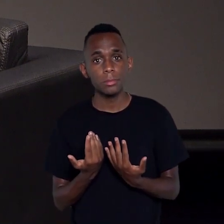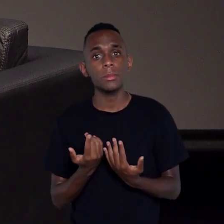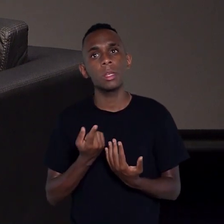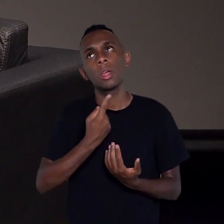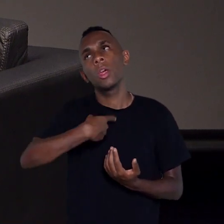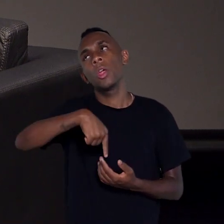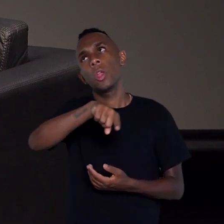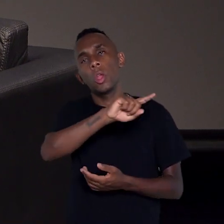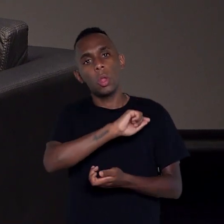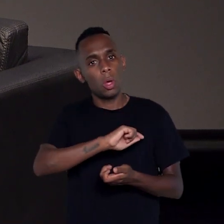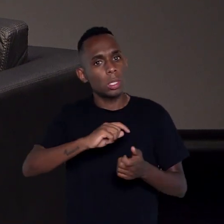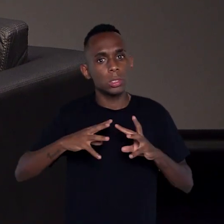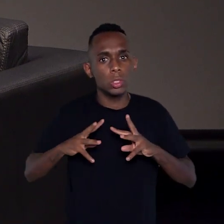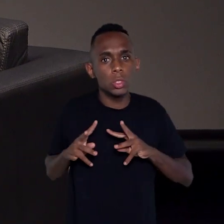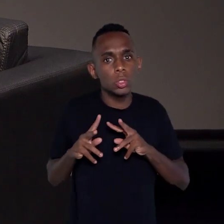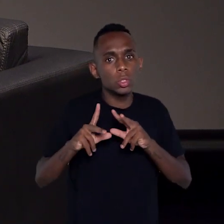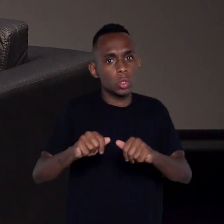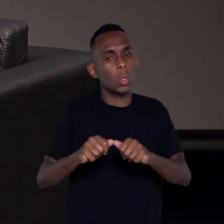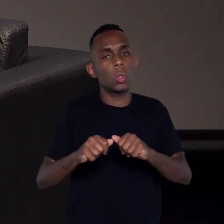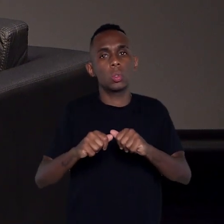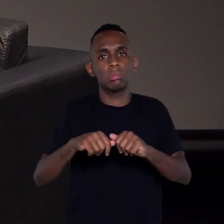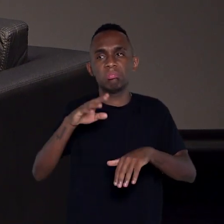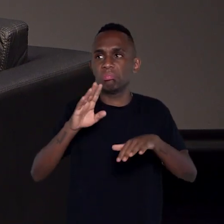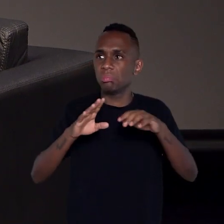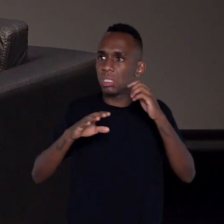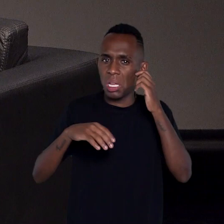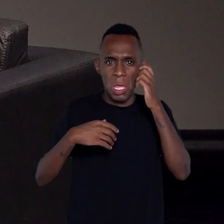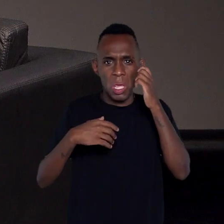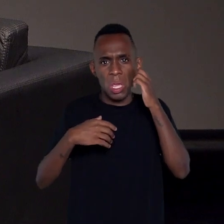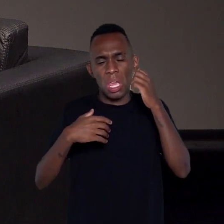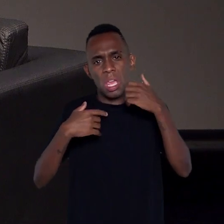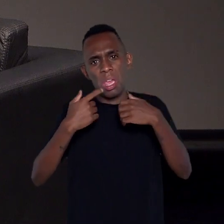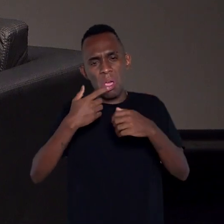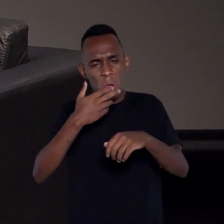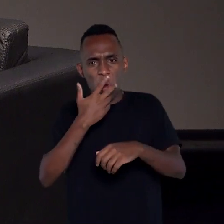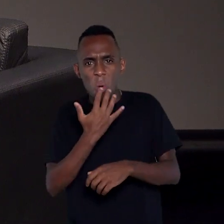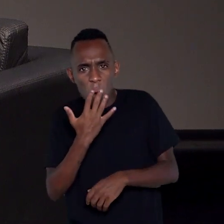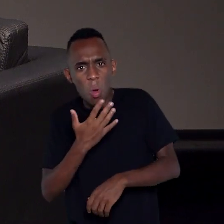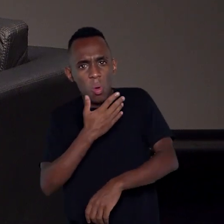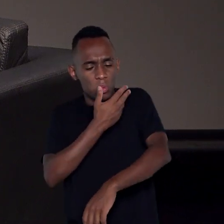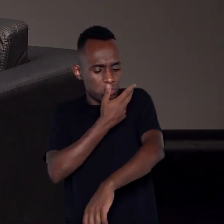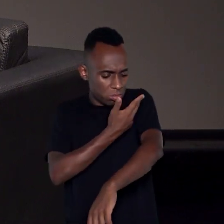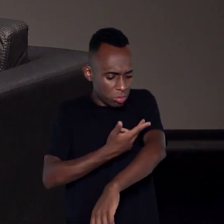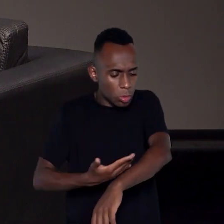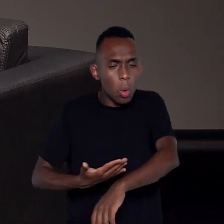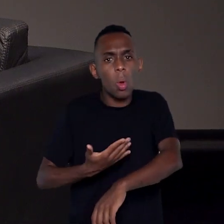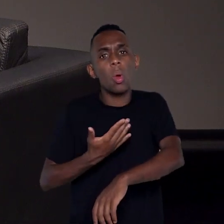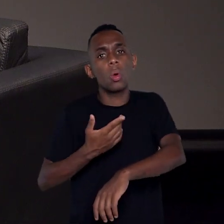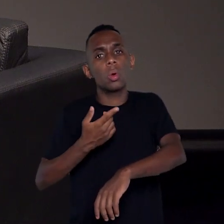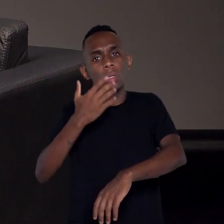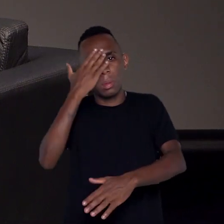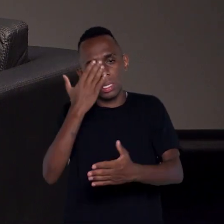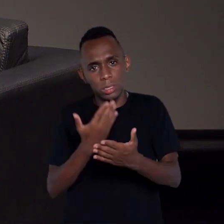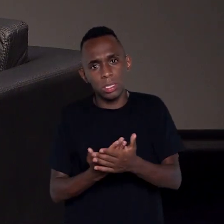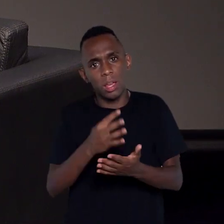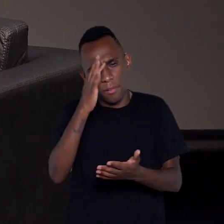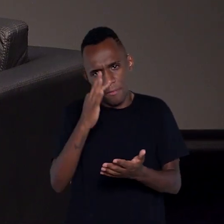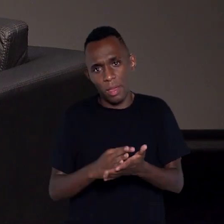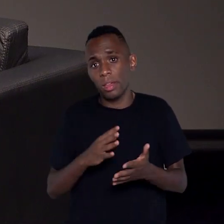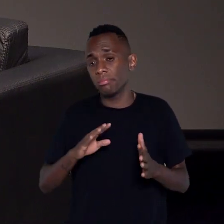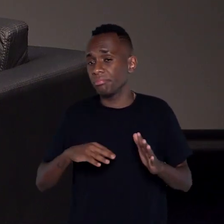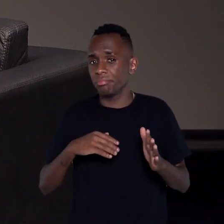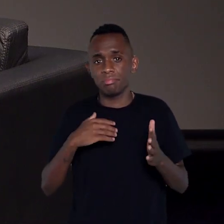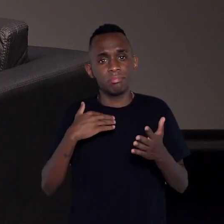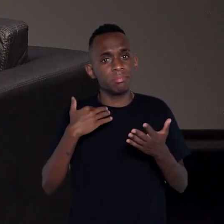nós todos, independente da nossa origem, independente da nossa cor, do nosso credo, temos alguns